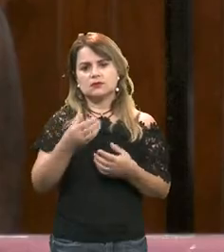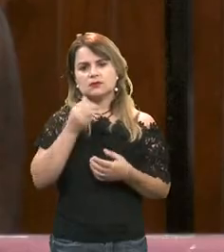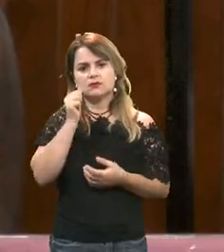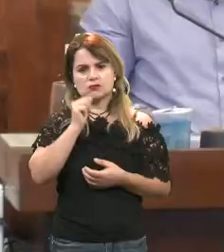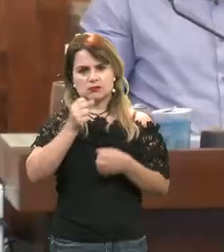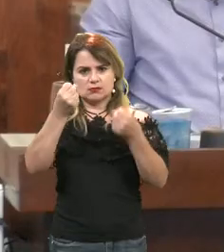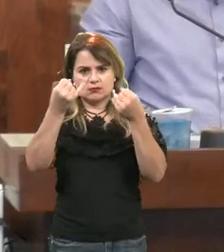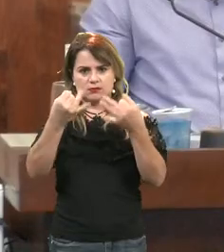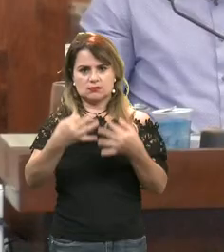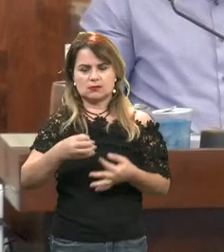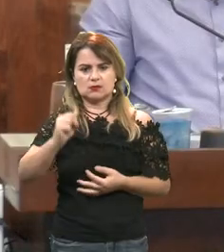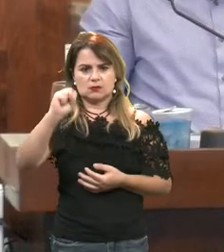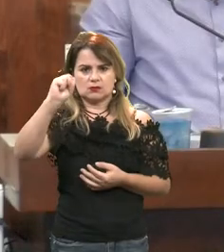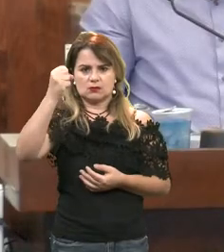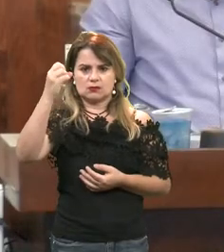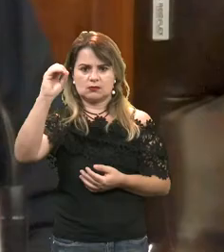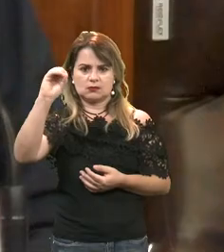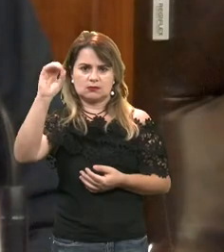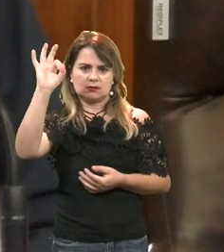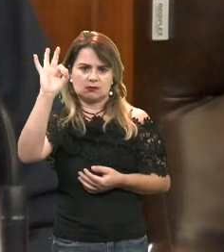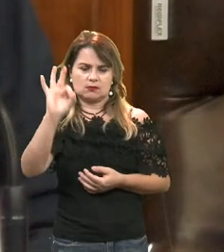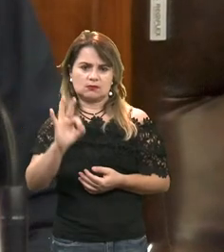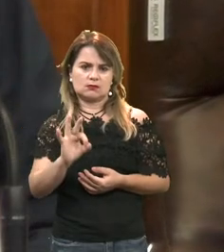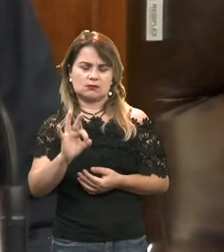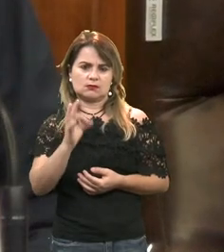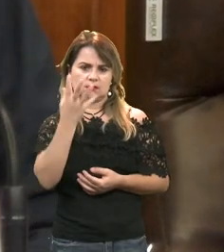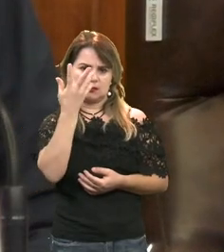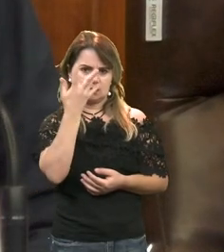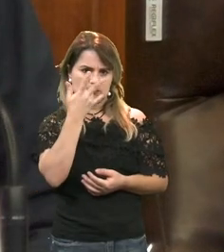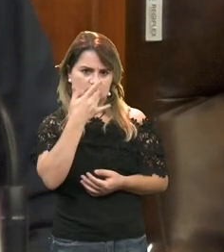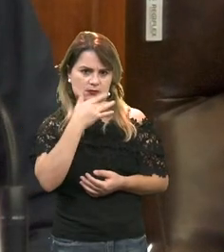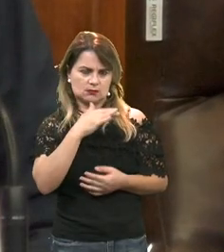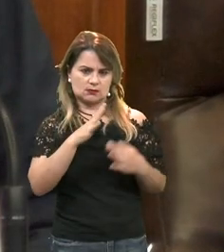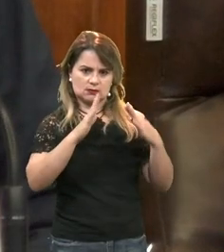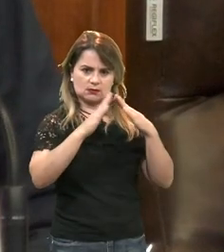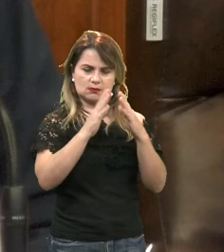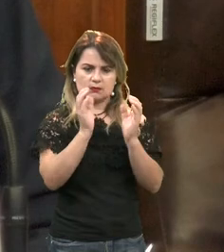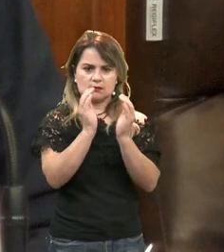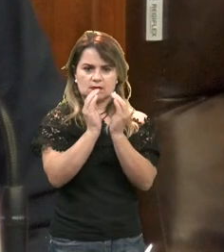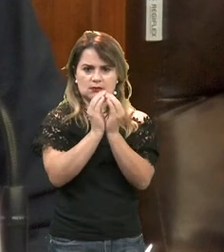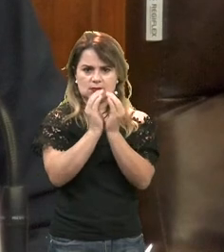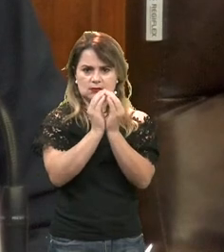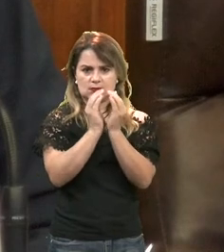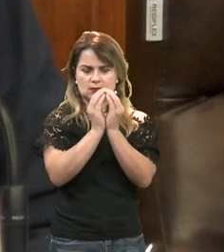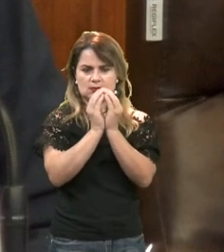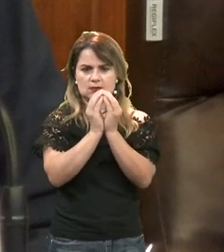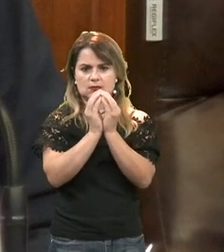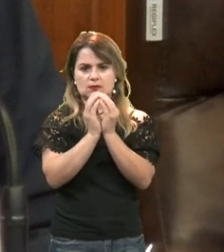80% das crianças, né, que estão na PAI só possuem mães.